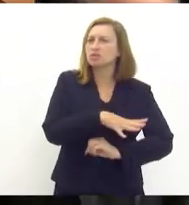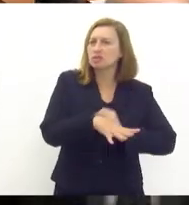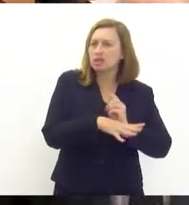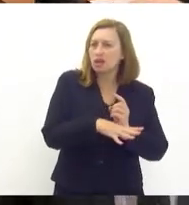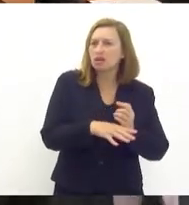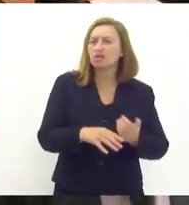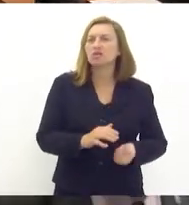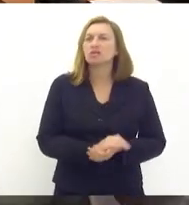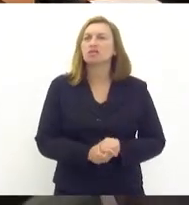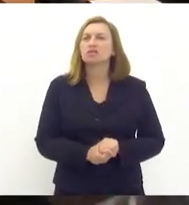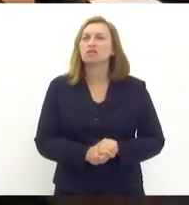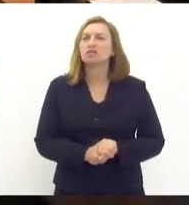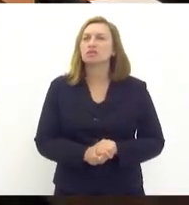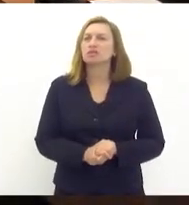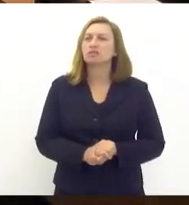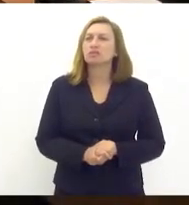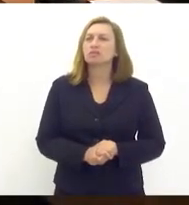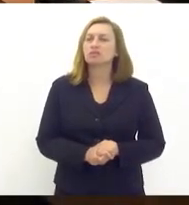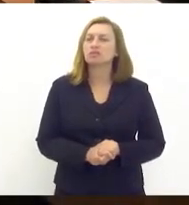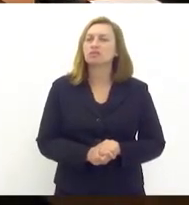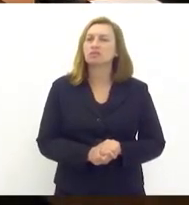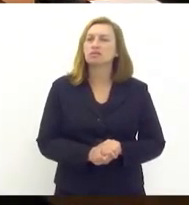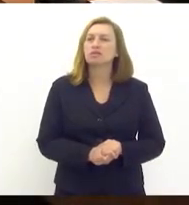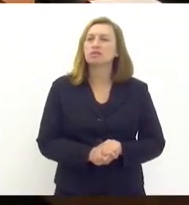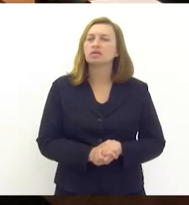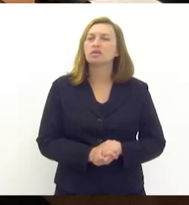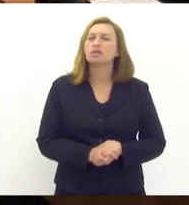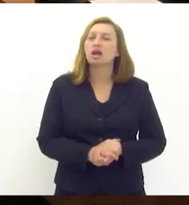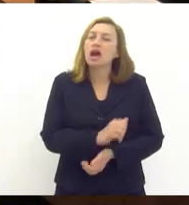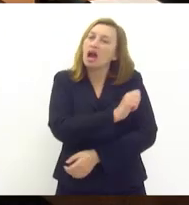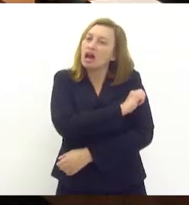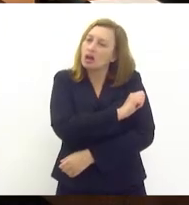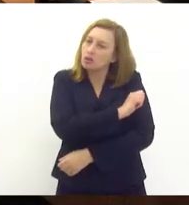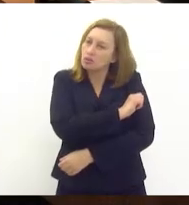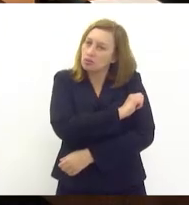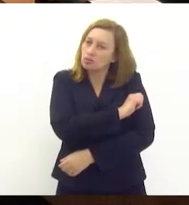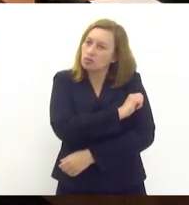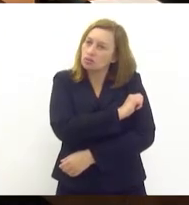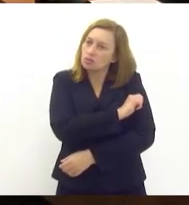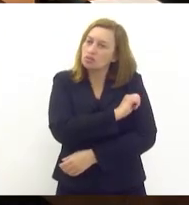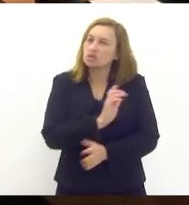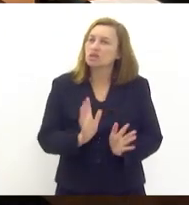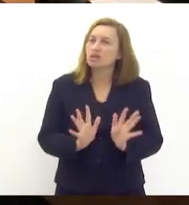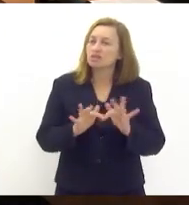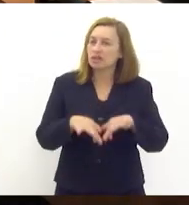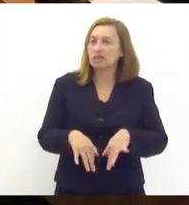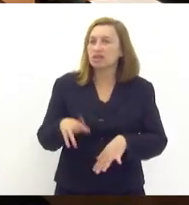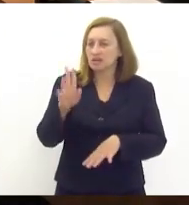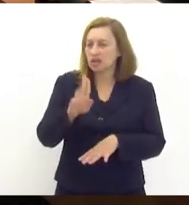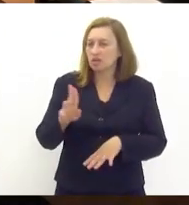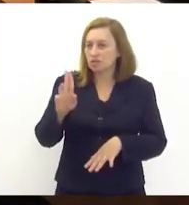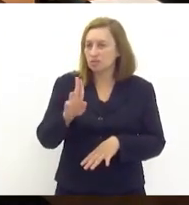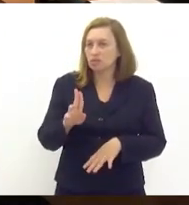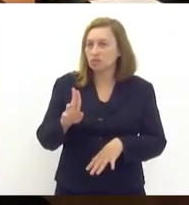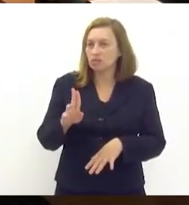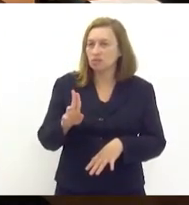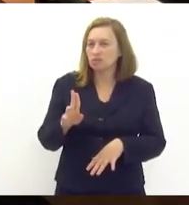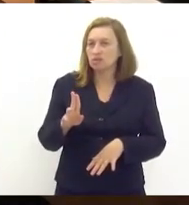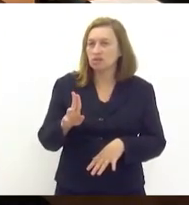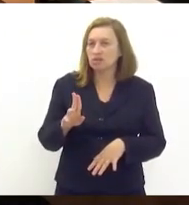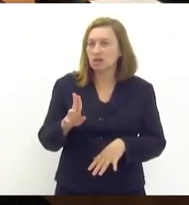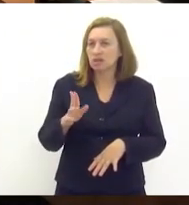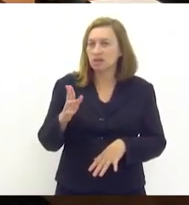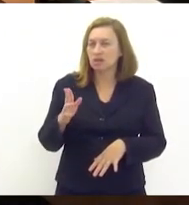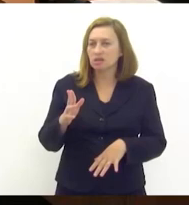empregar por exemplo estudante cotistas concluíssem os cursos não seria verdade isso uma